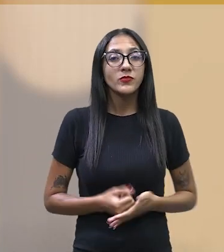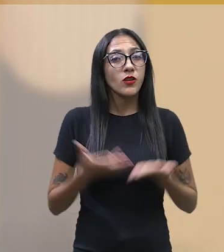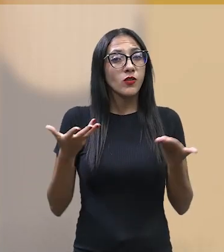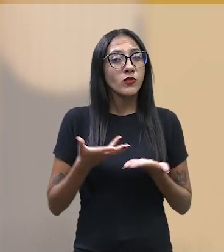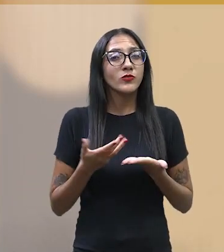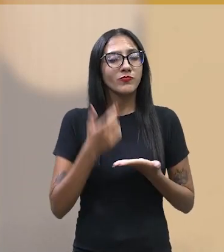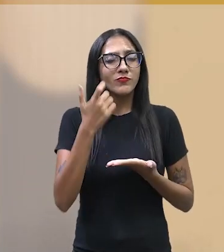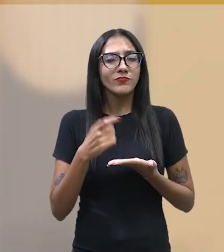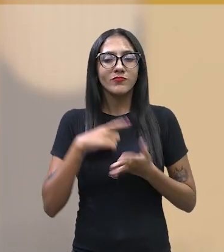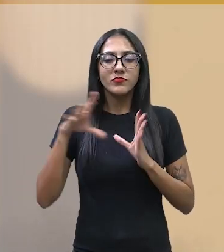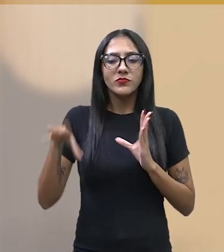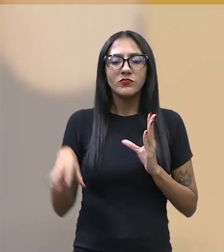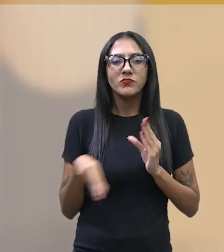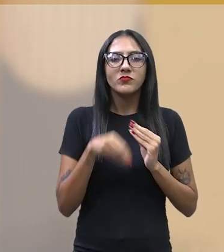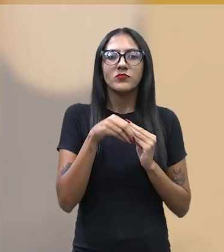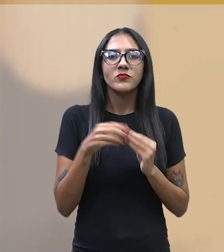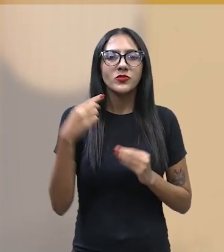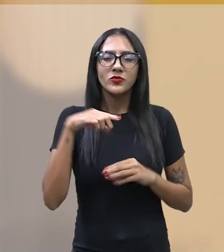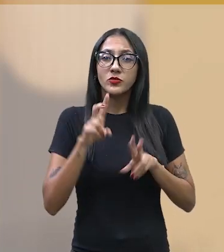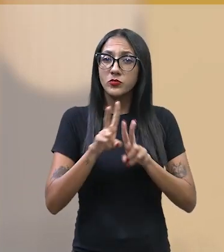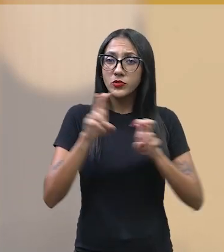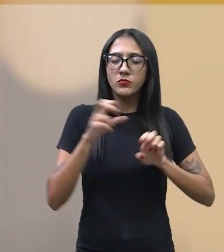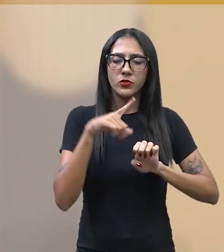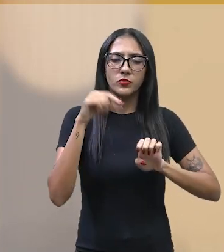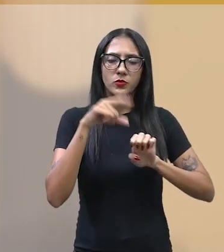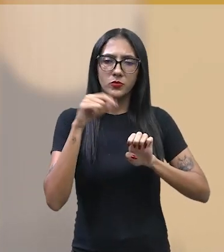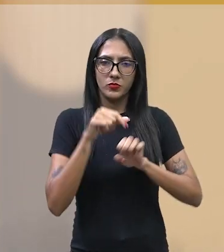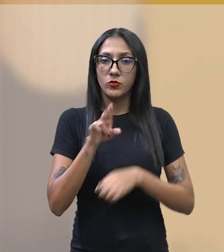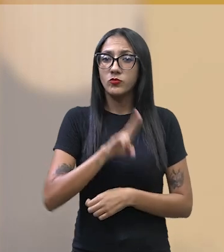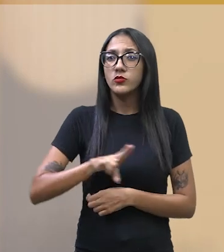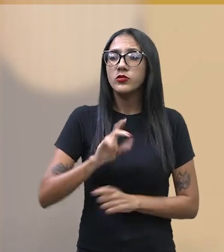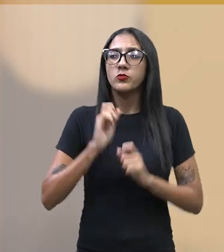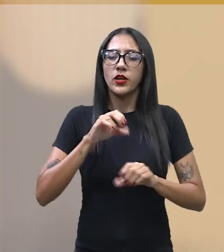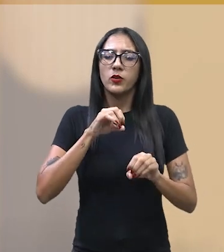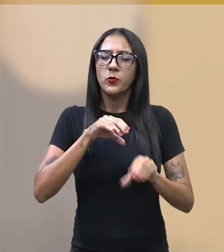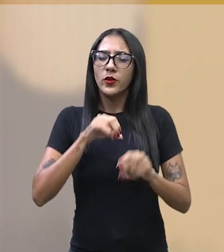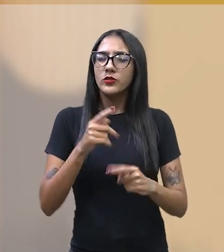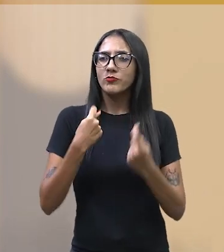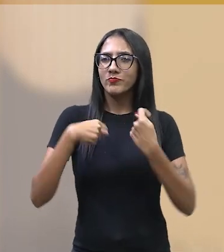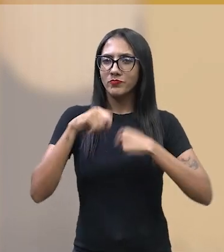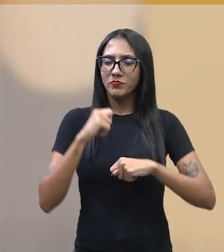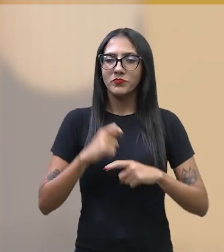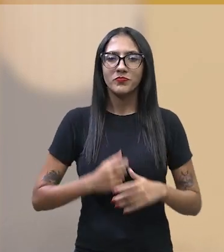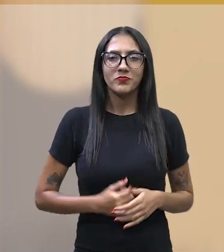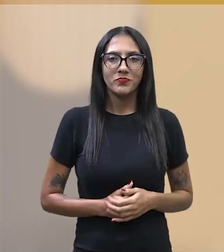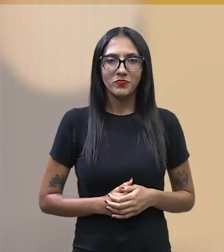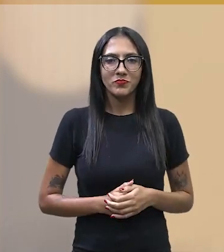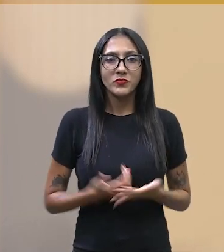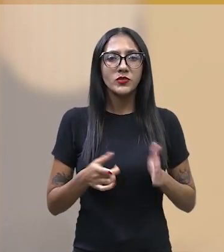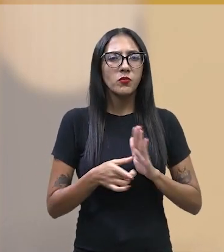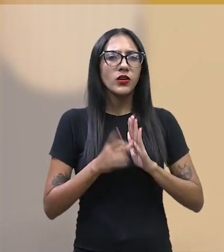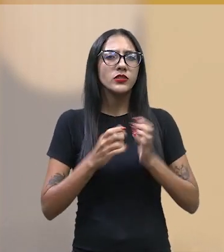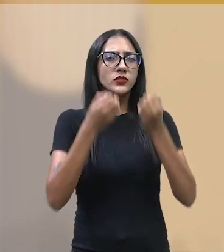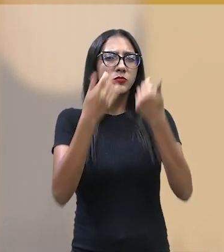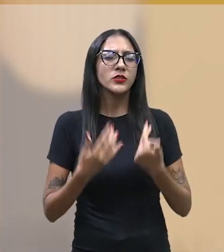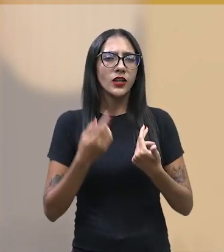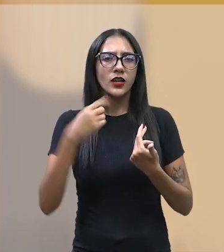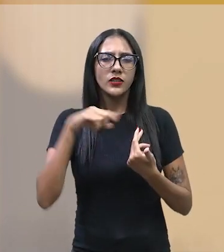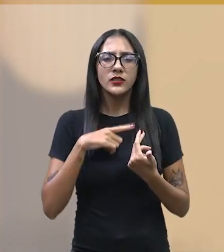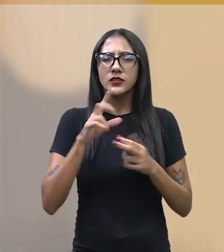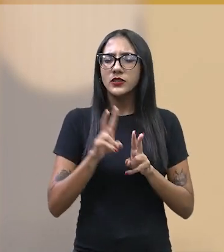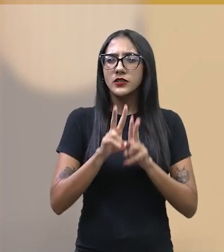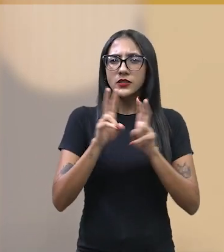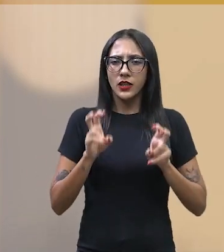contribuir com vocês para o empreendedorismo usando a educação financeira. Então, antes de falar de precificação e margem